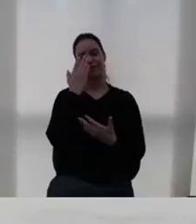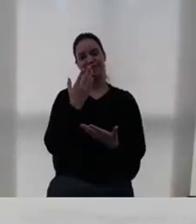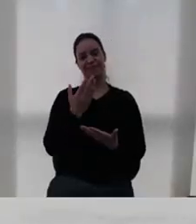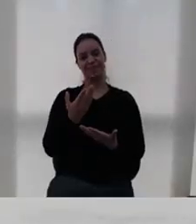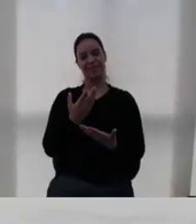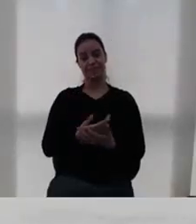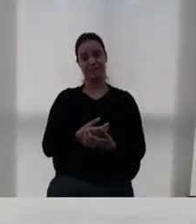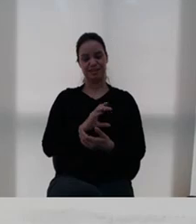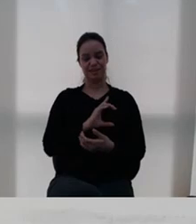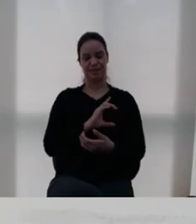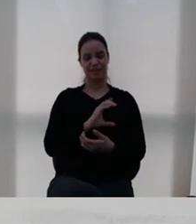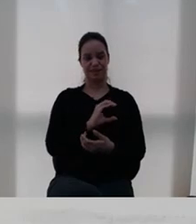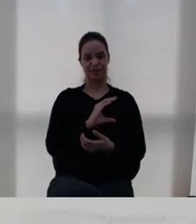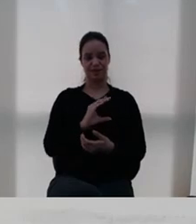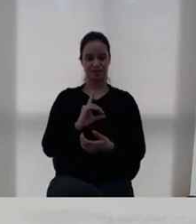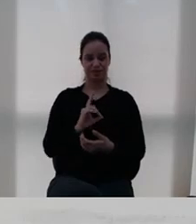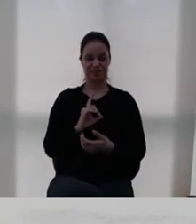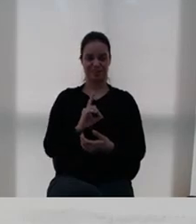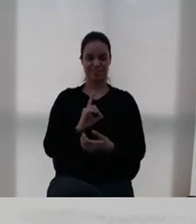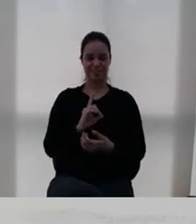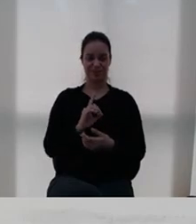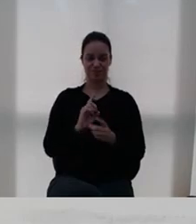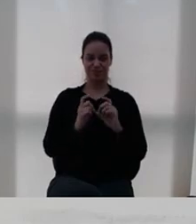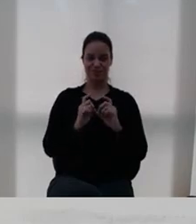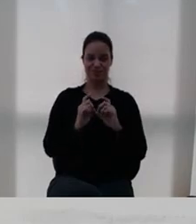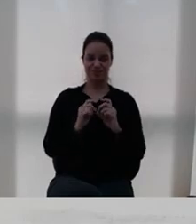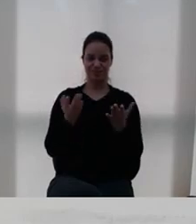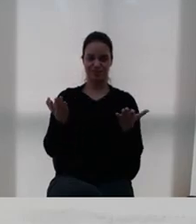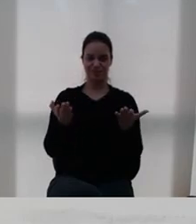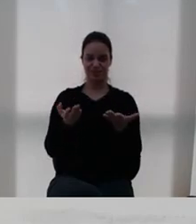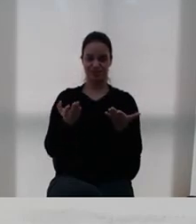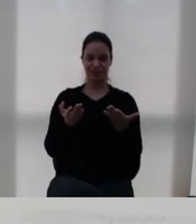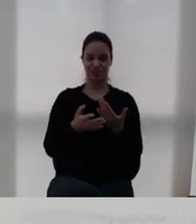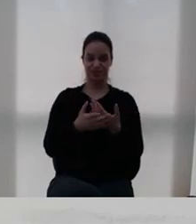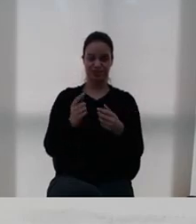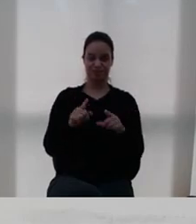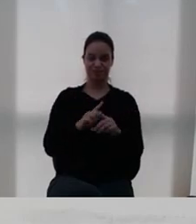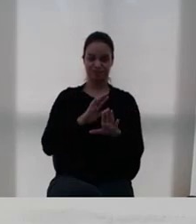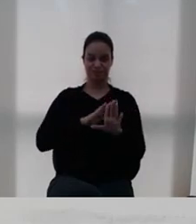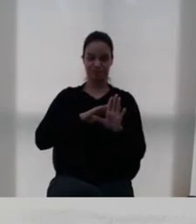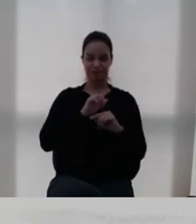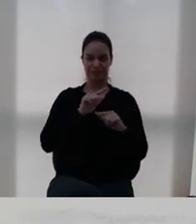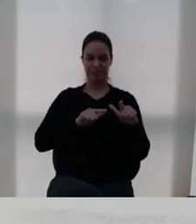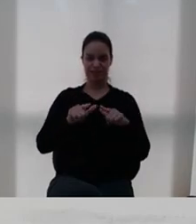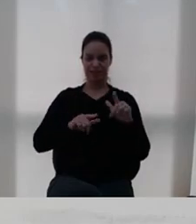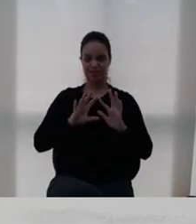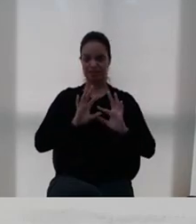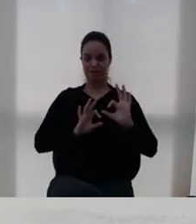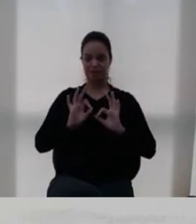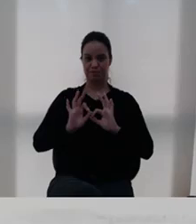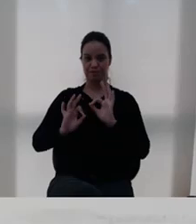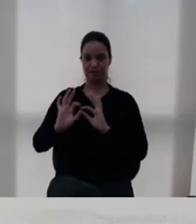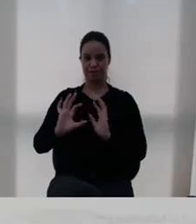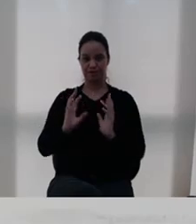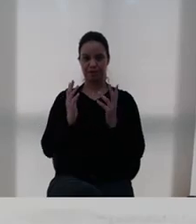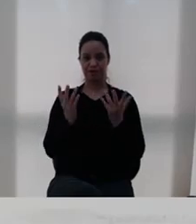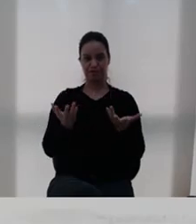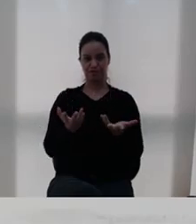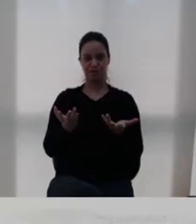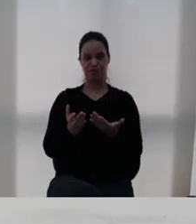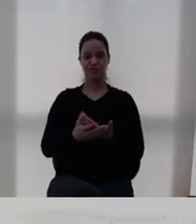nessa coordenação, a disposição para o diálogo, a disposição para a construção. Essa disponibilidade para a construção, ela é